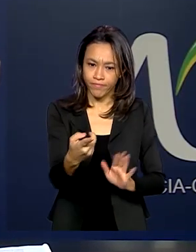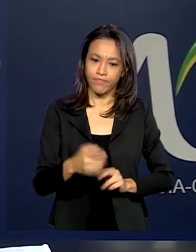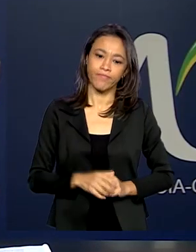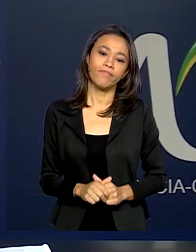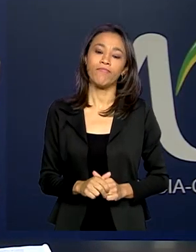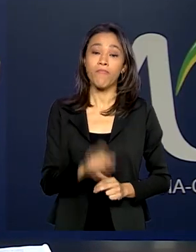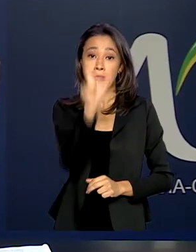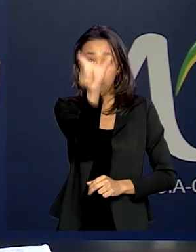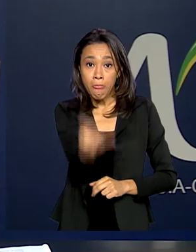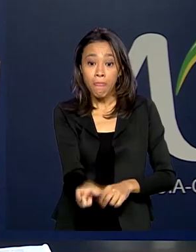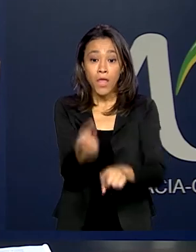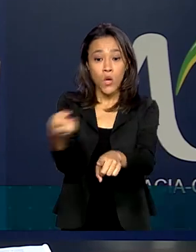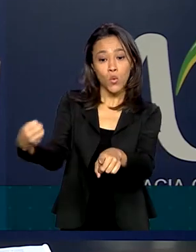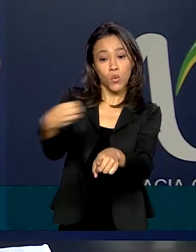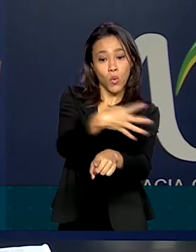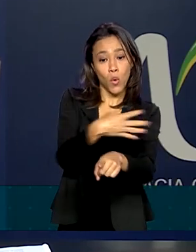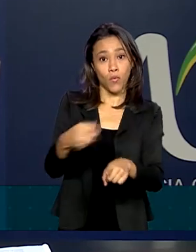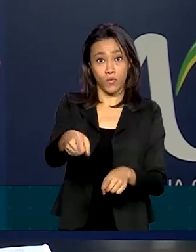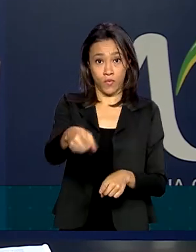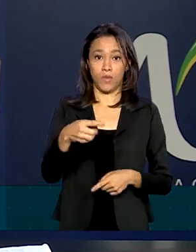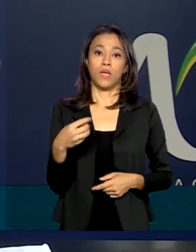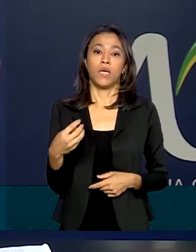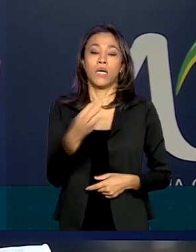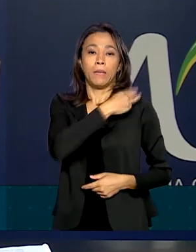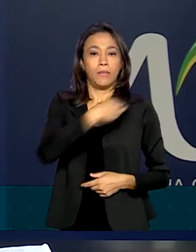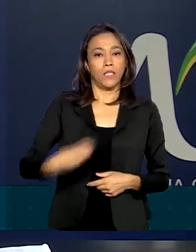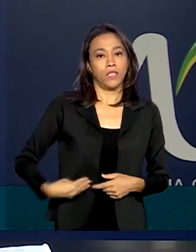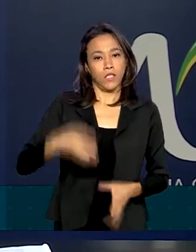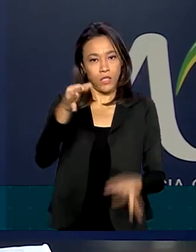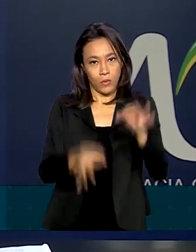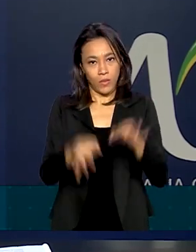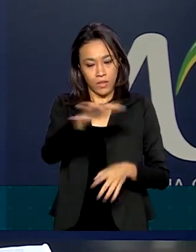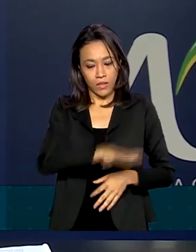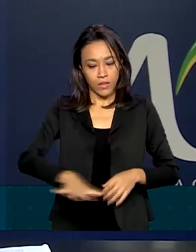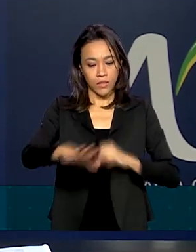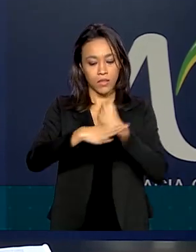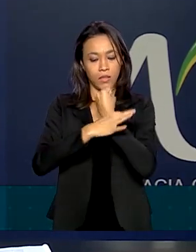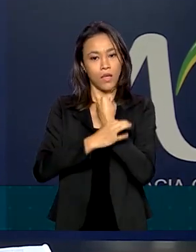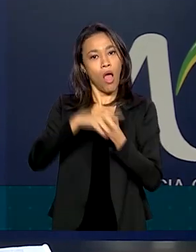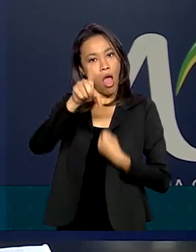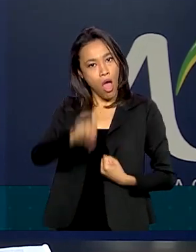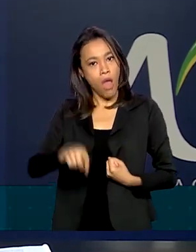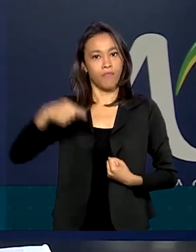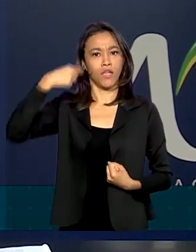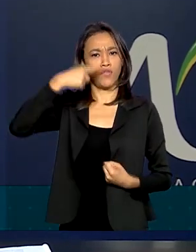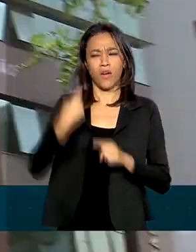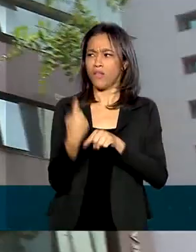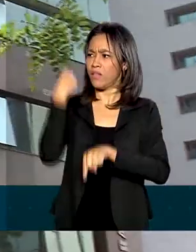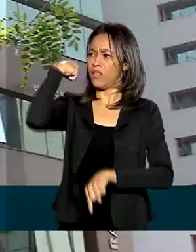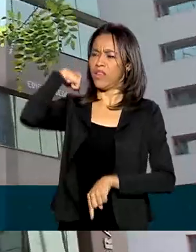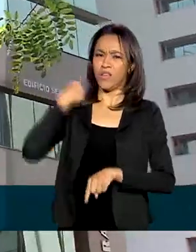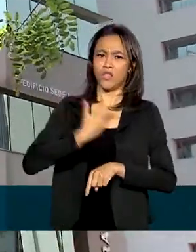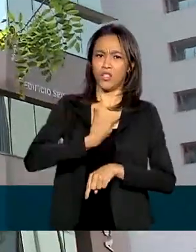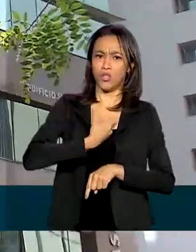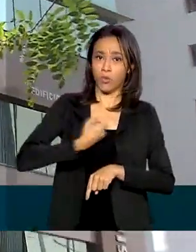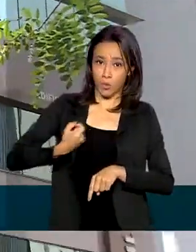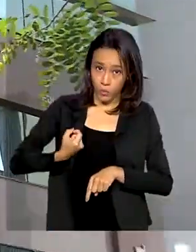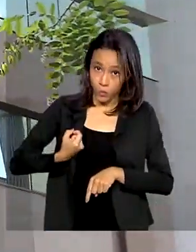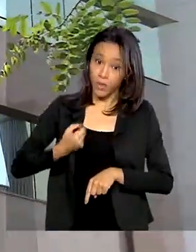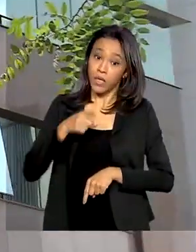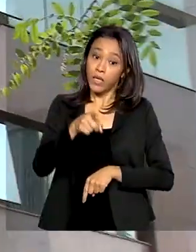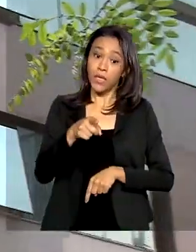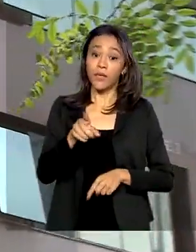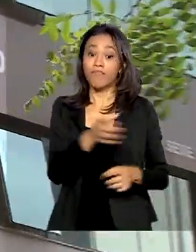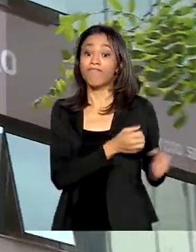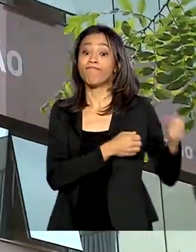O novo ministro da Justiça e Segurança Pública, André Mendonça, é advogado da União desde 2000 e a frente da AGU